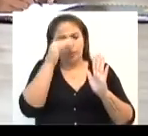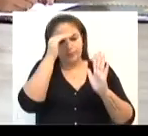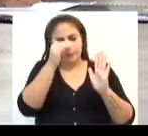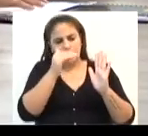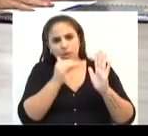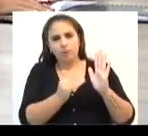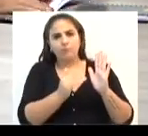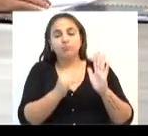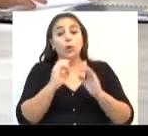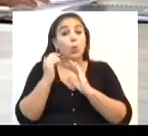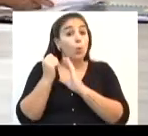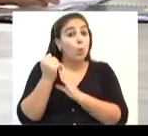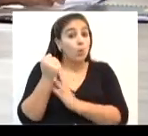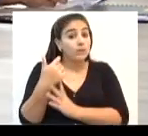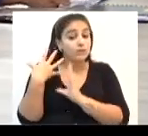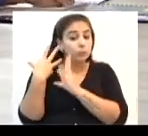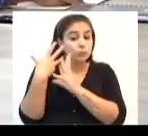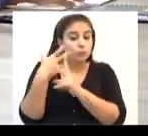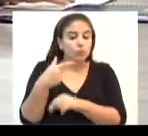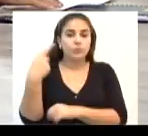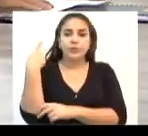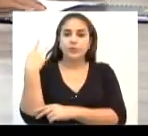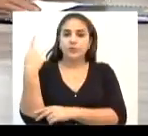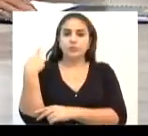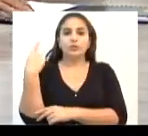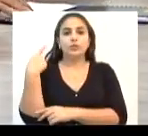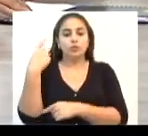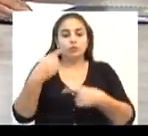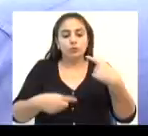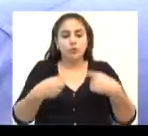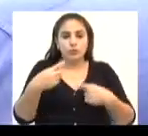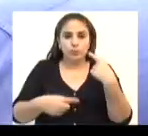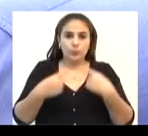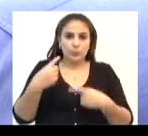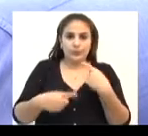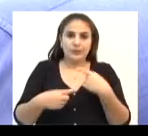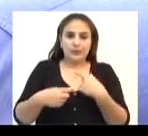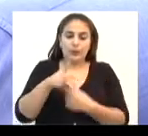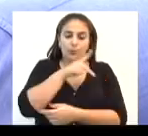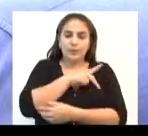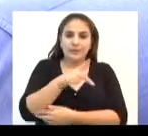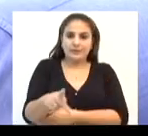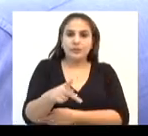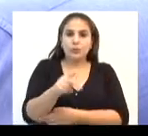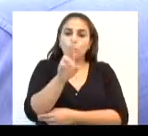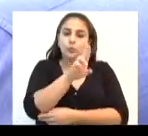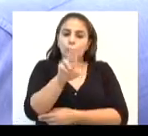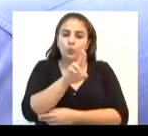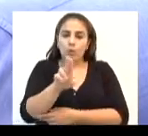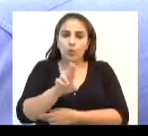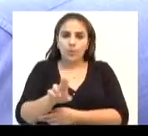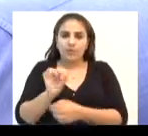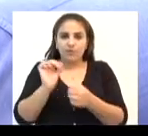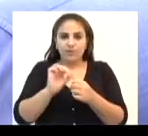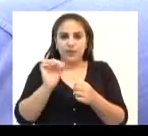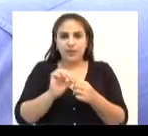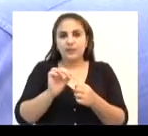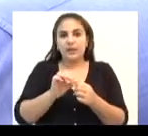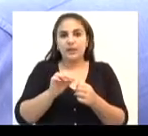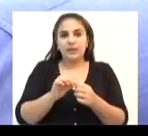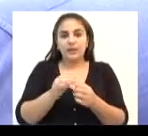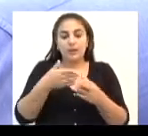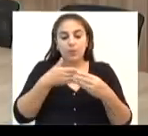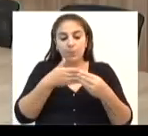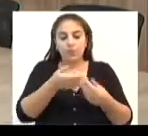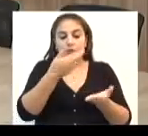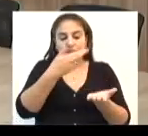das vezes, os partidos disputam os cargos de presidentes. A definição dos nomes é feita seguindo o regimento interno